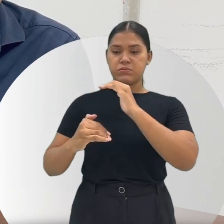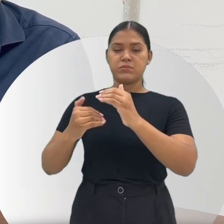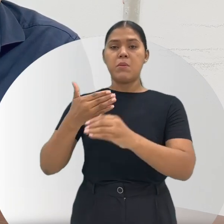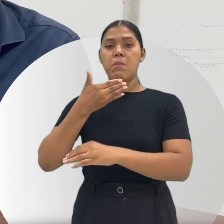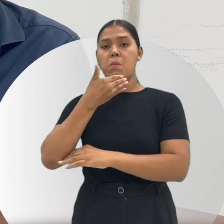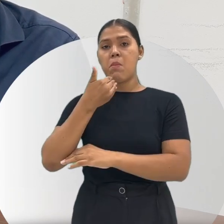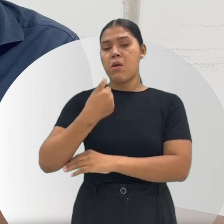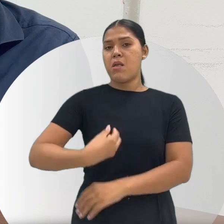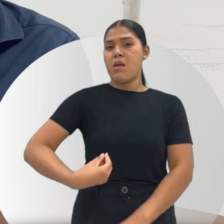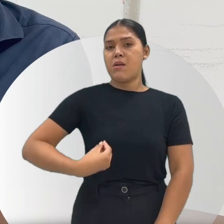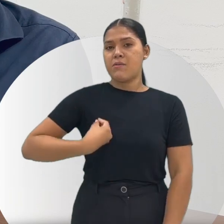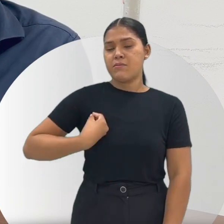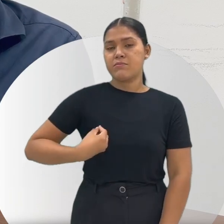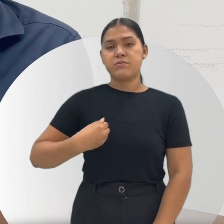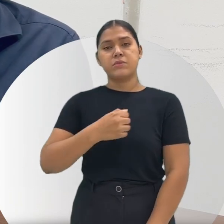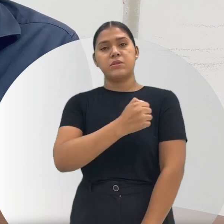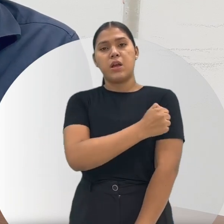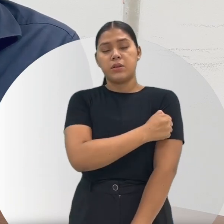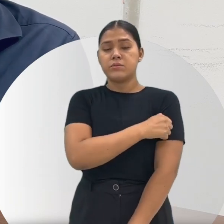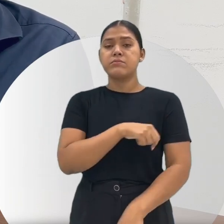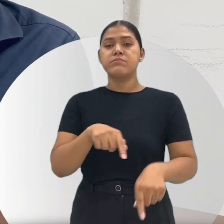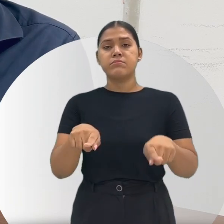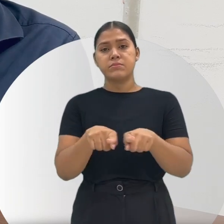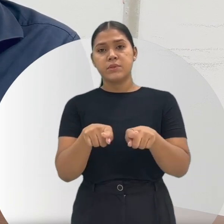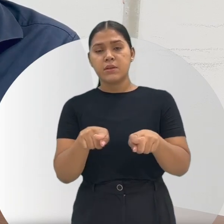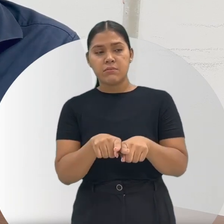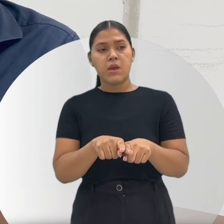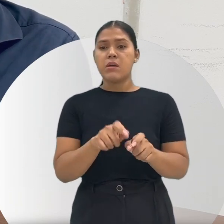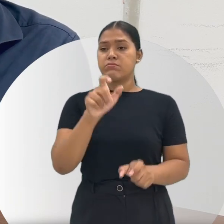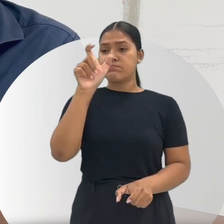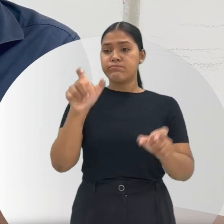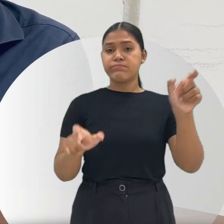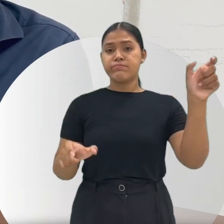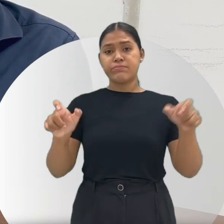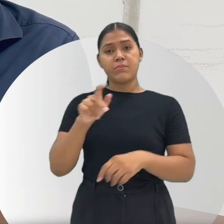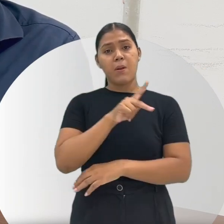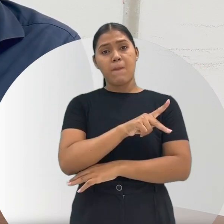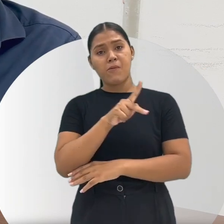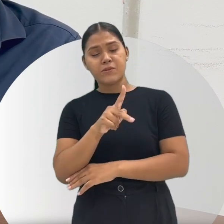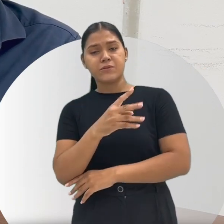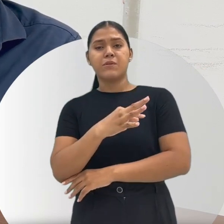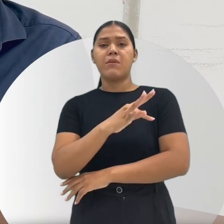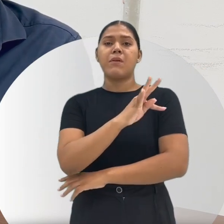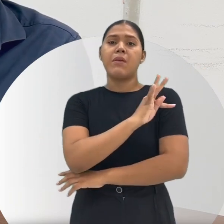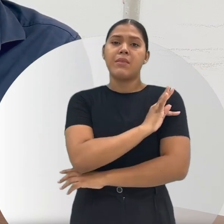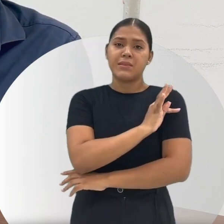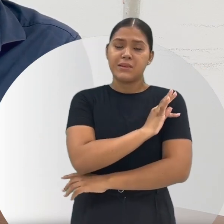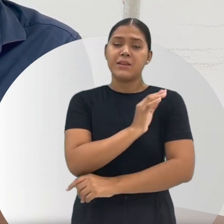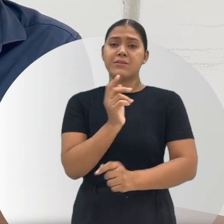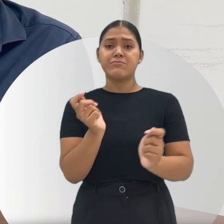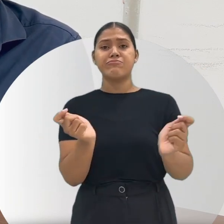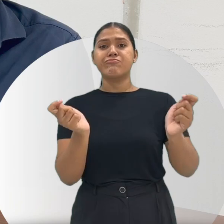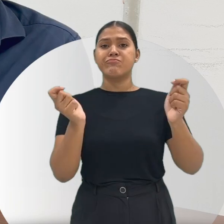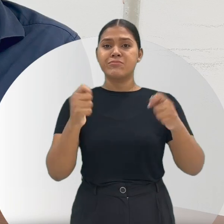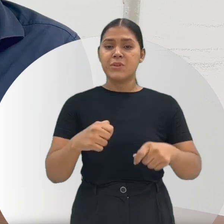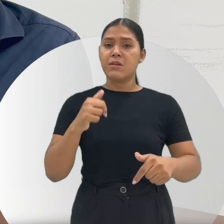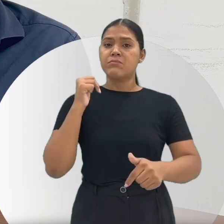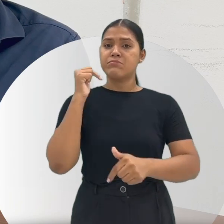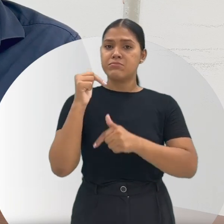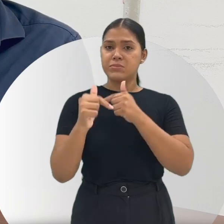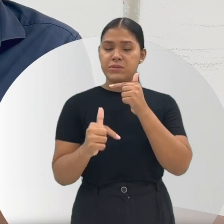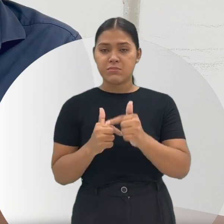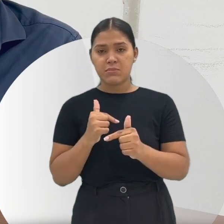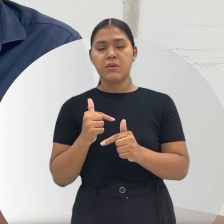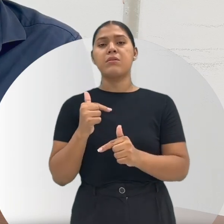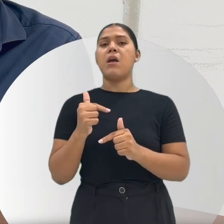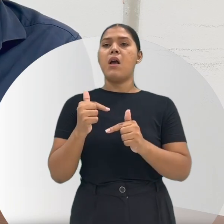nas suas ações de ensino, e para que os nossos colegas docentes e técnicos possam usufruir da nossa instituição para